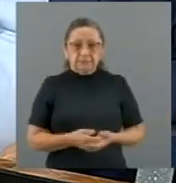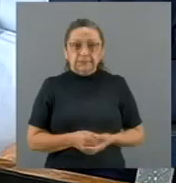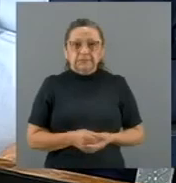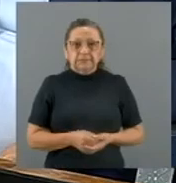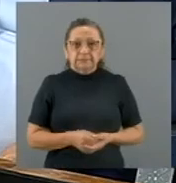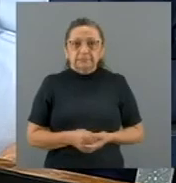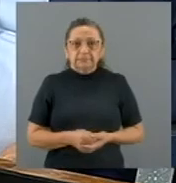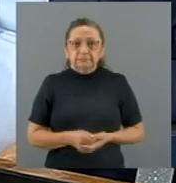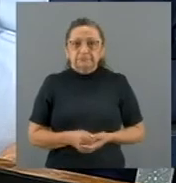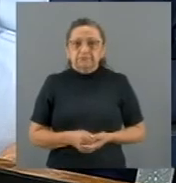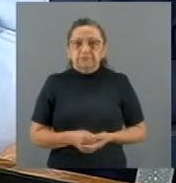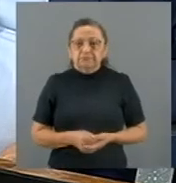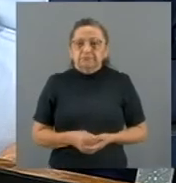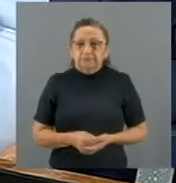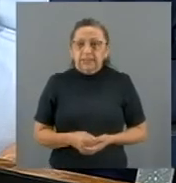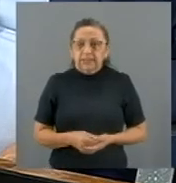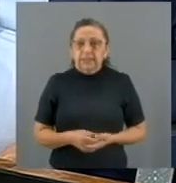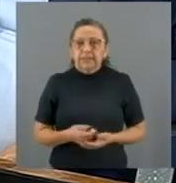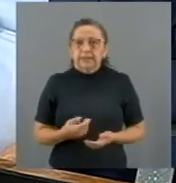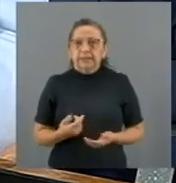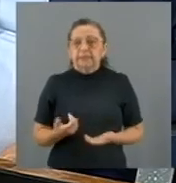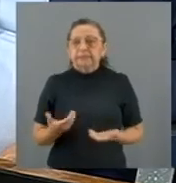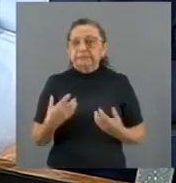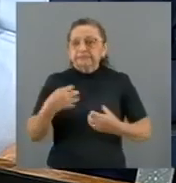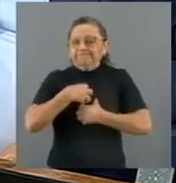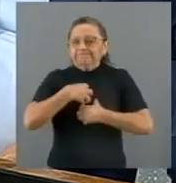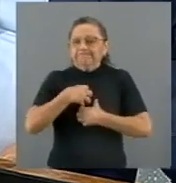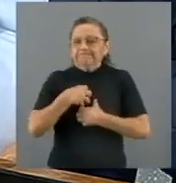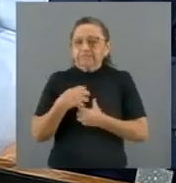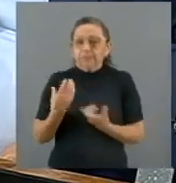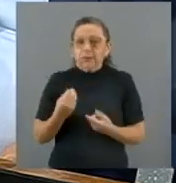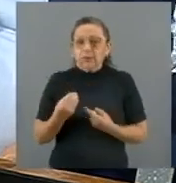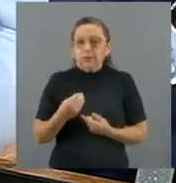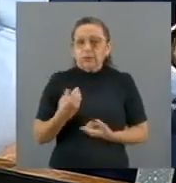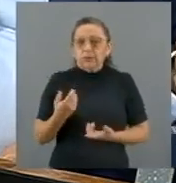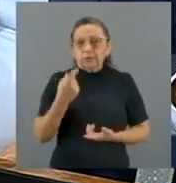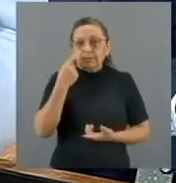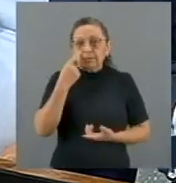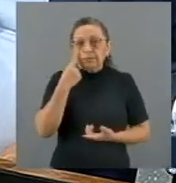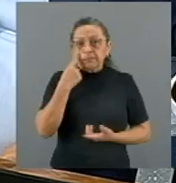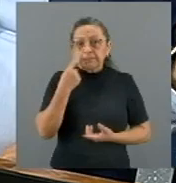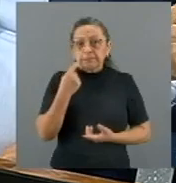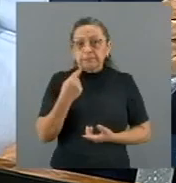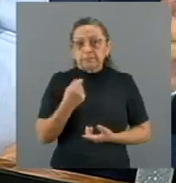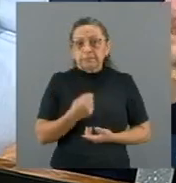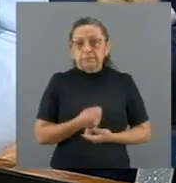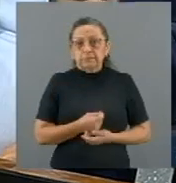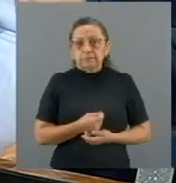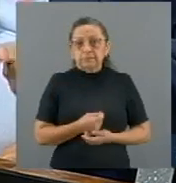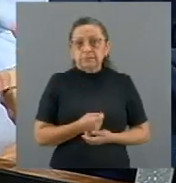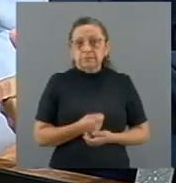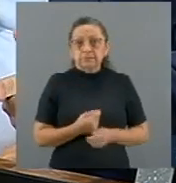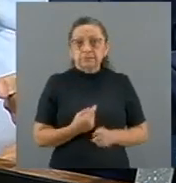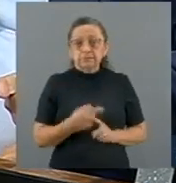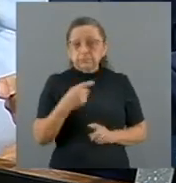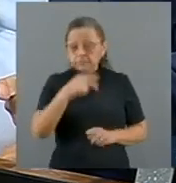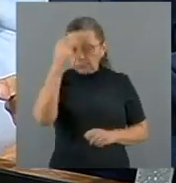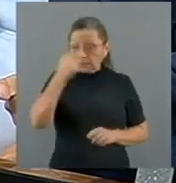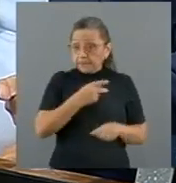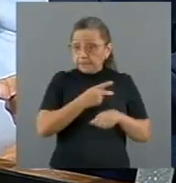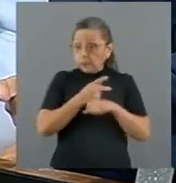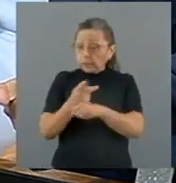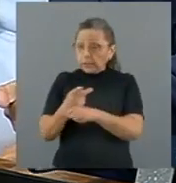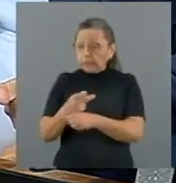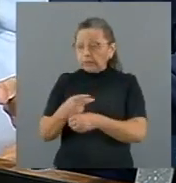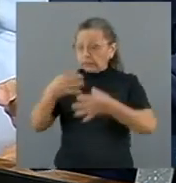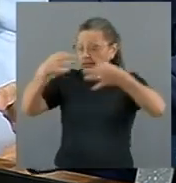Me agride como cidadão o fato de que, por se buscar, né, a integridade do processo